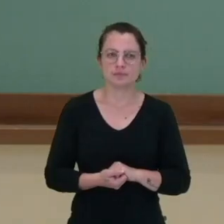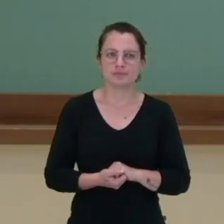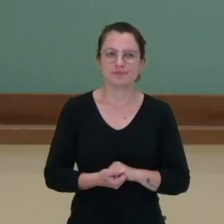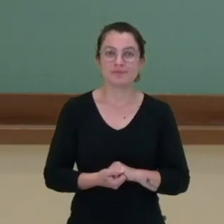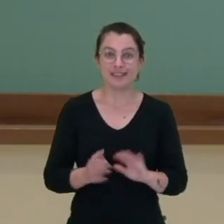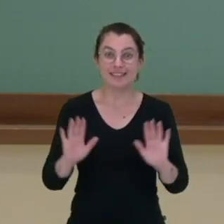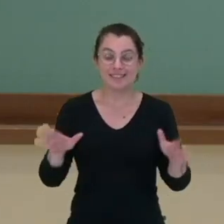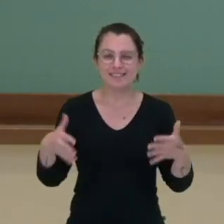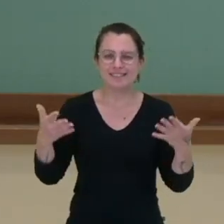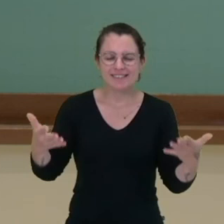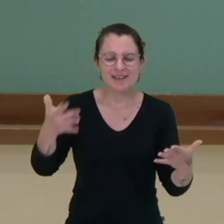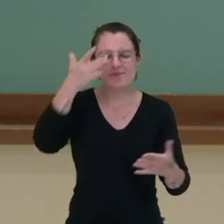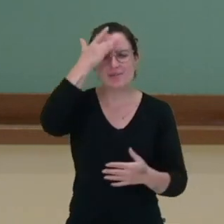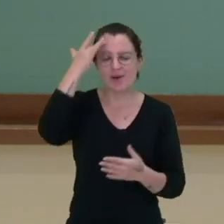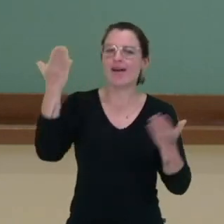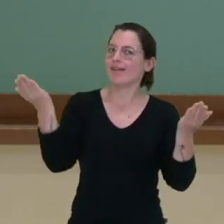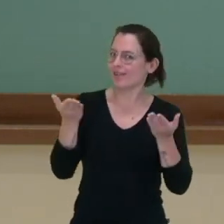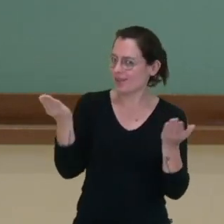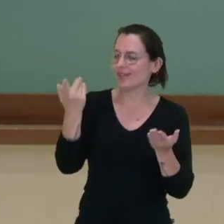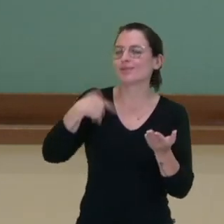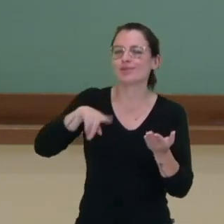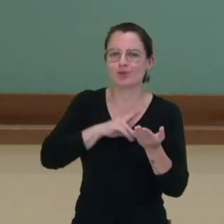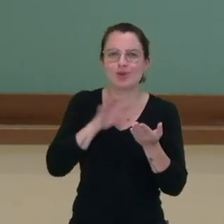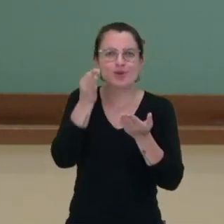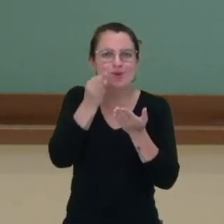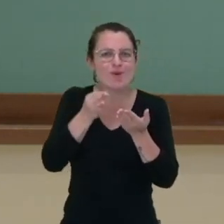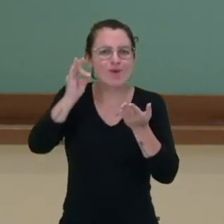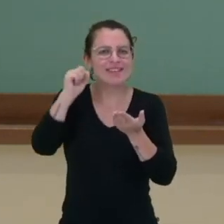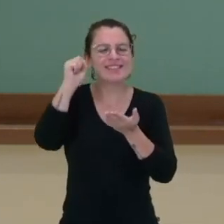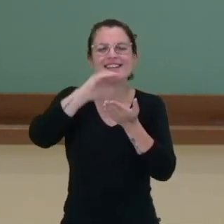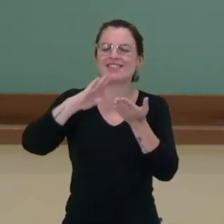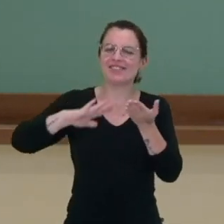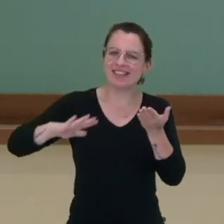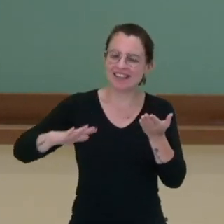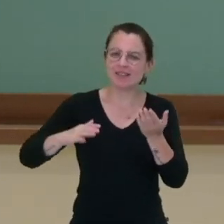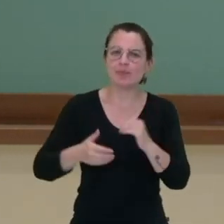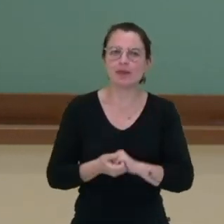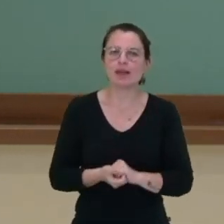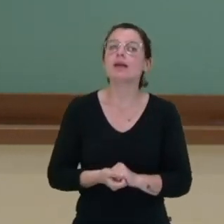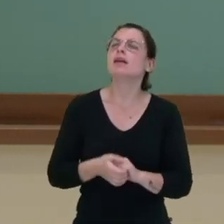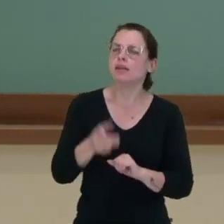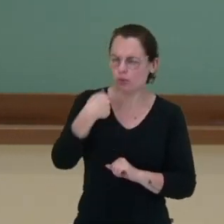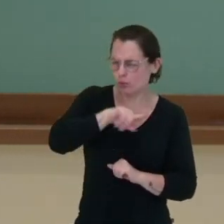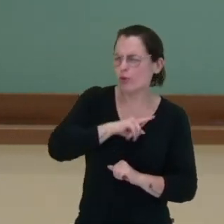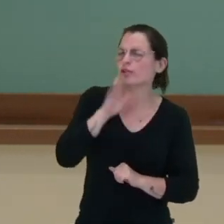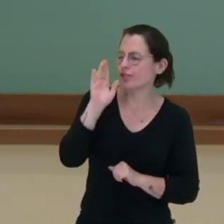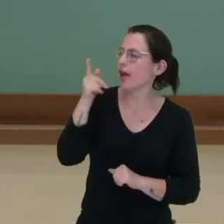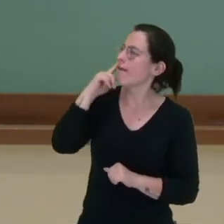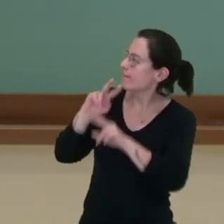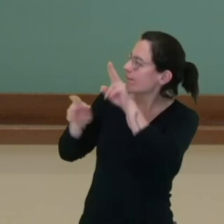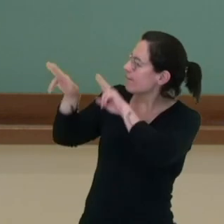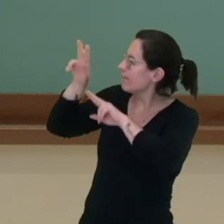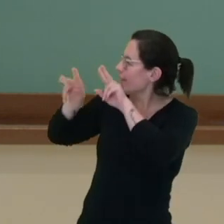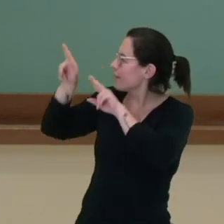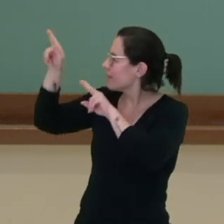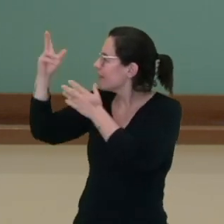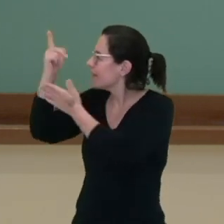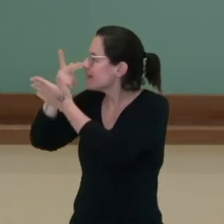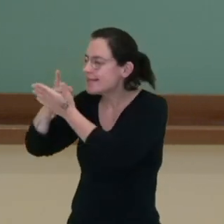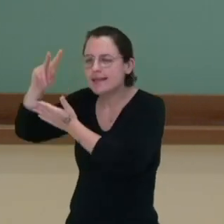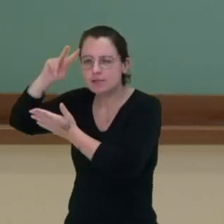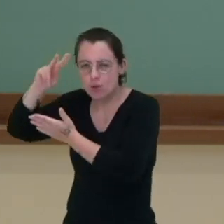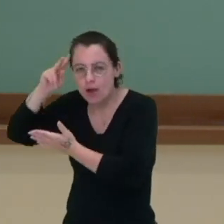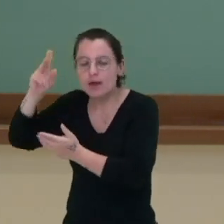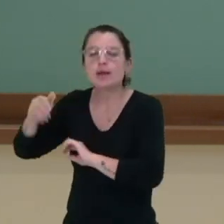Pessoal, vamos então corrigir a nossa atividade, né? Observando a charge, quais as concepções de